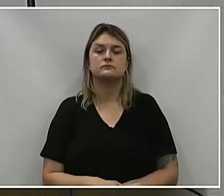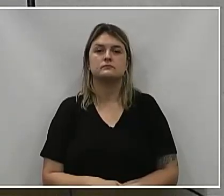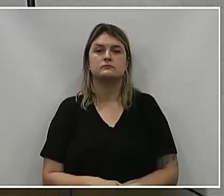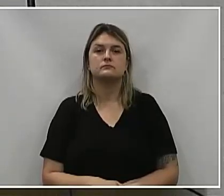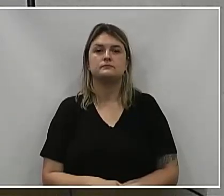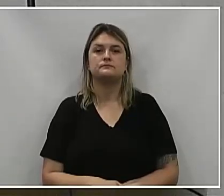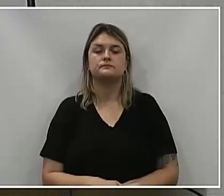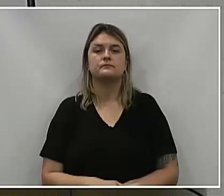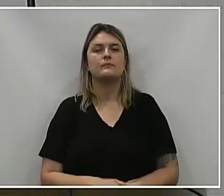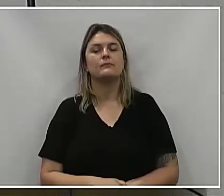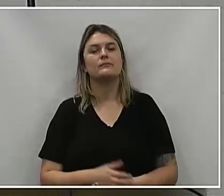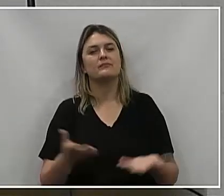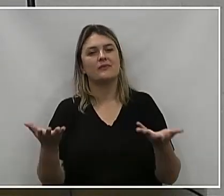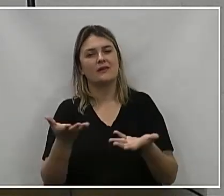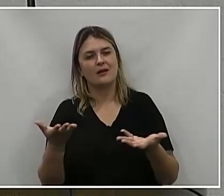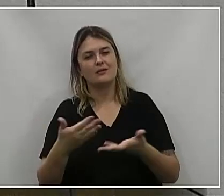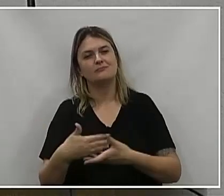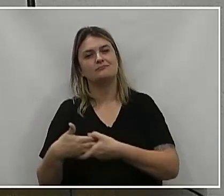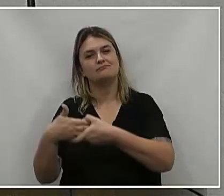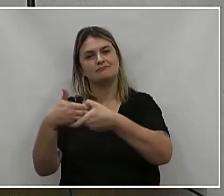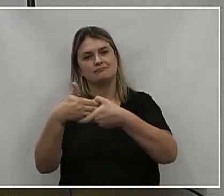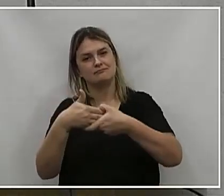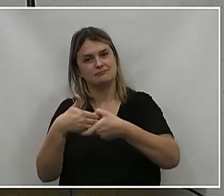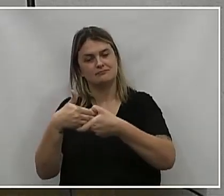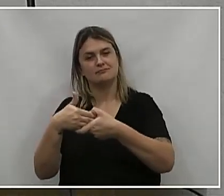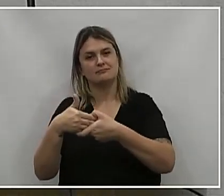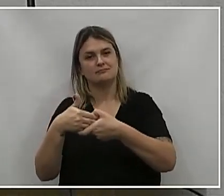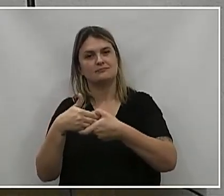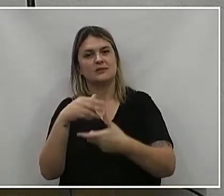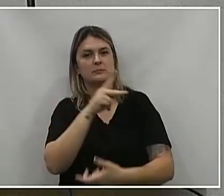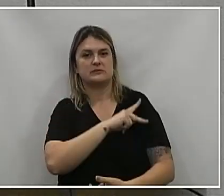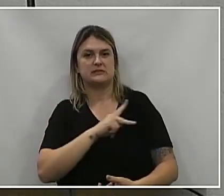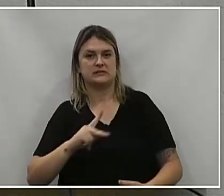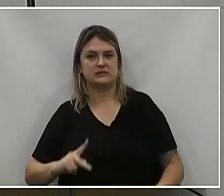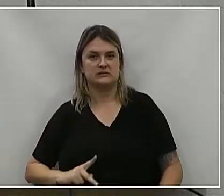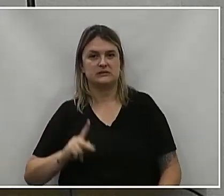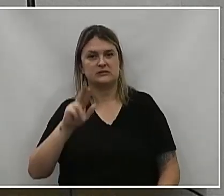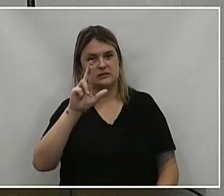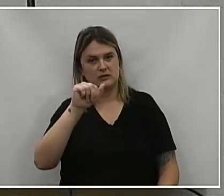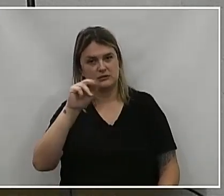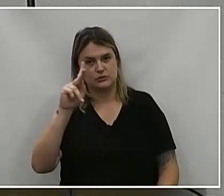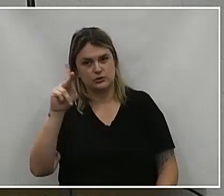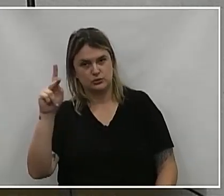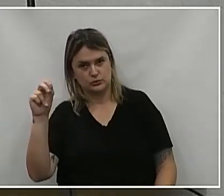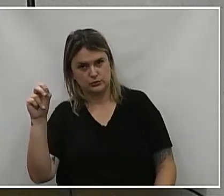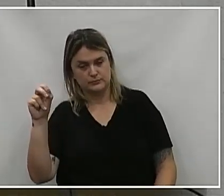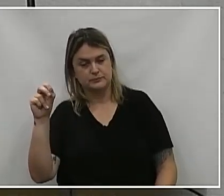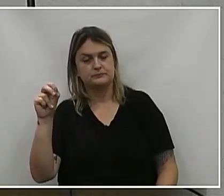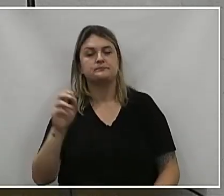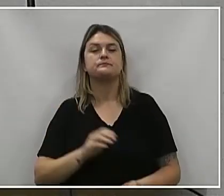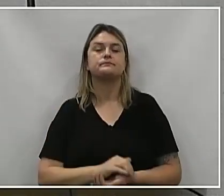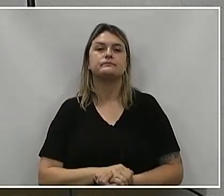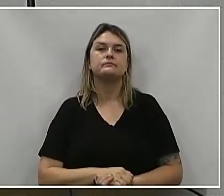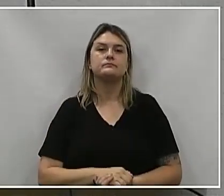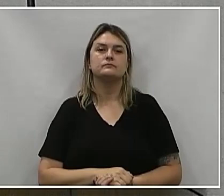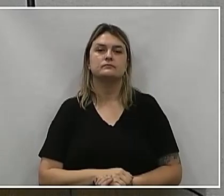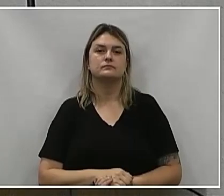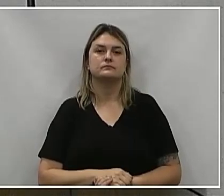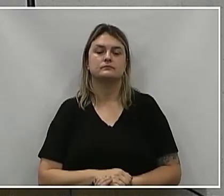Bom, quero cumprimentar o senhor Valdecir José Rático, presidente desta Casa de